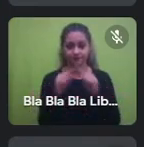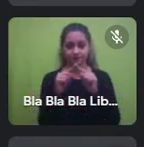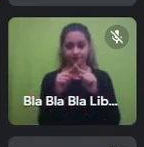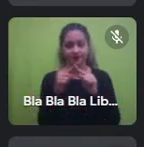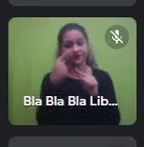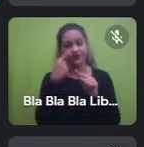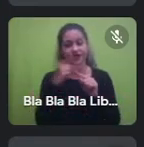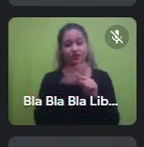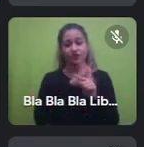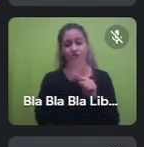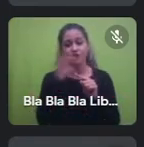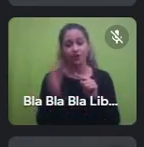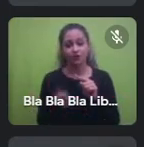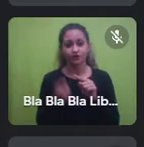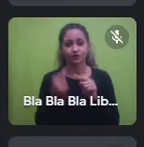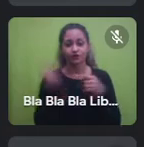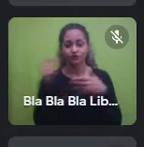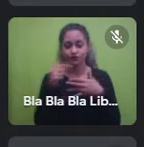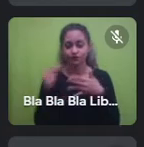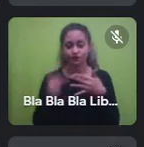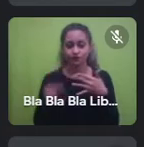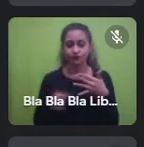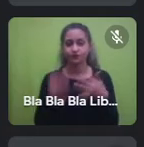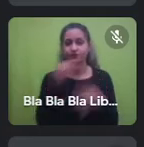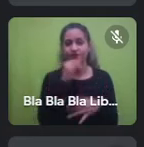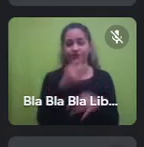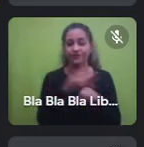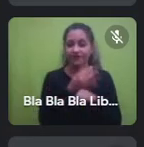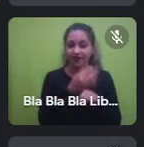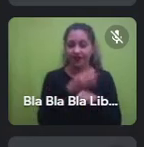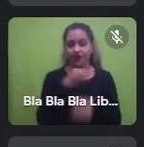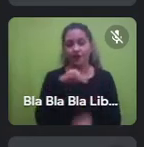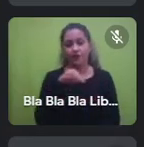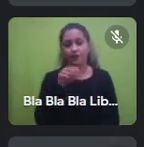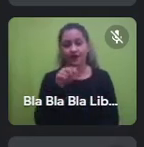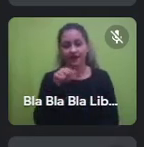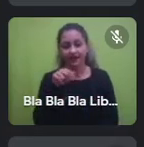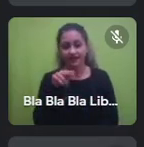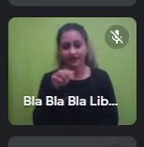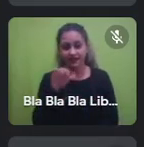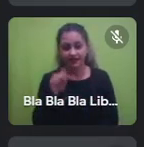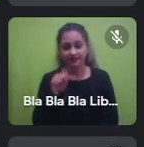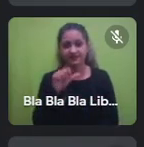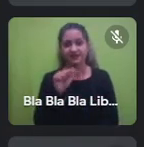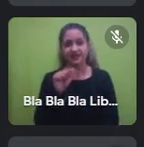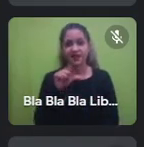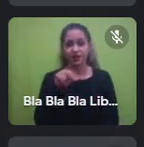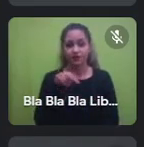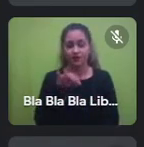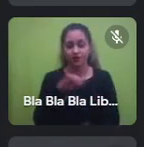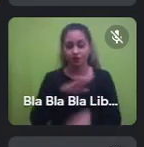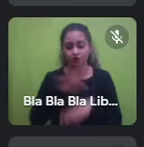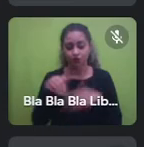os elementos, eu considero aqui alumínio, ferro e manganês, eles estão elevados nas guelras.